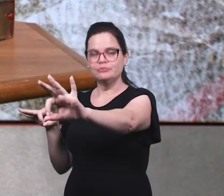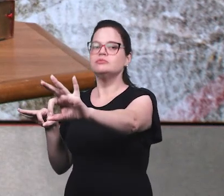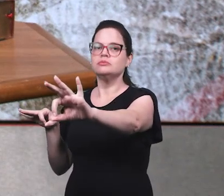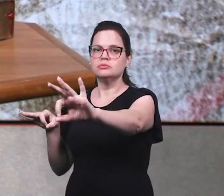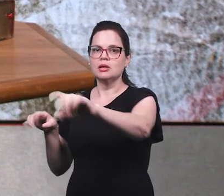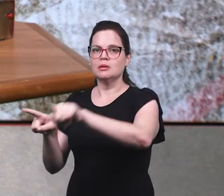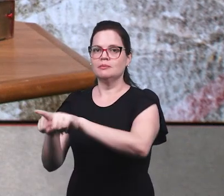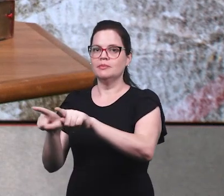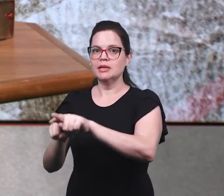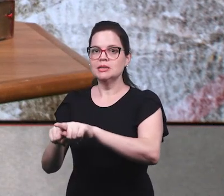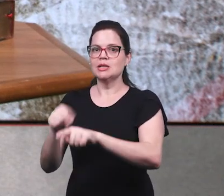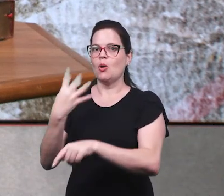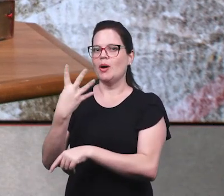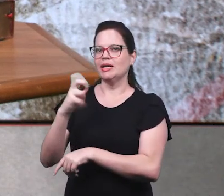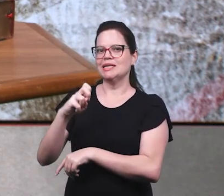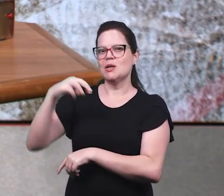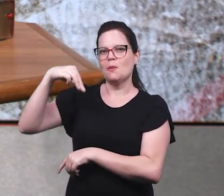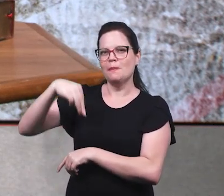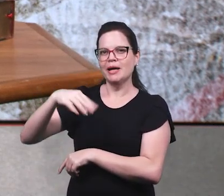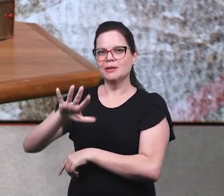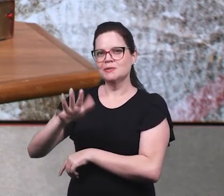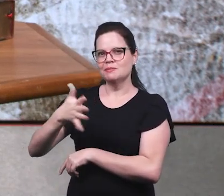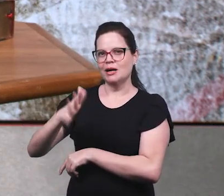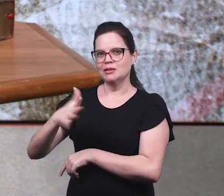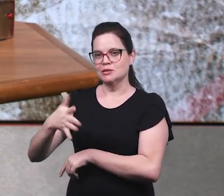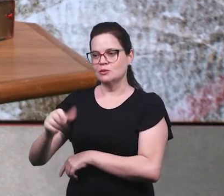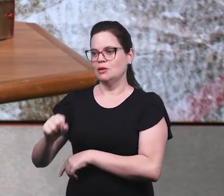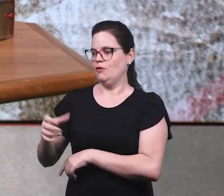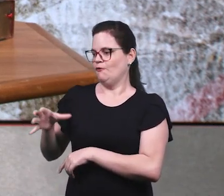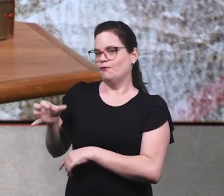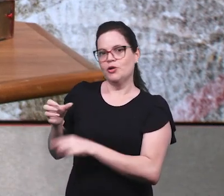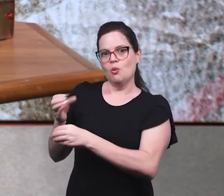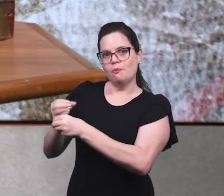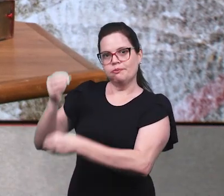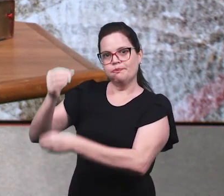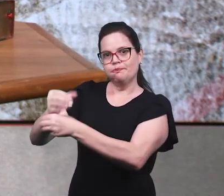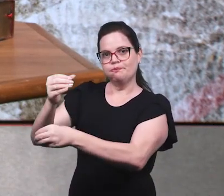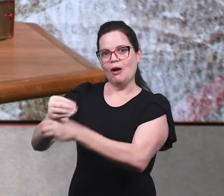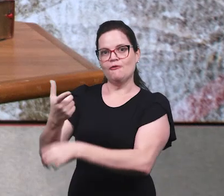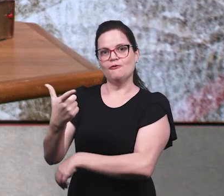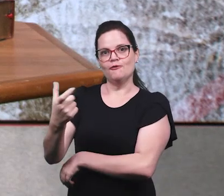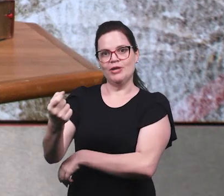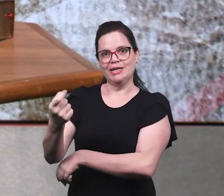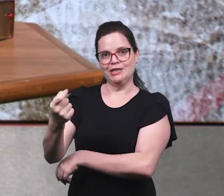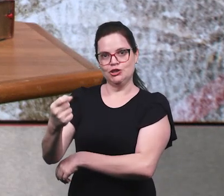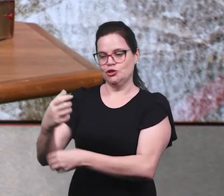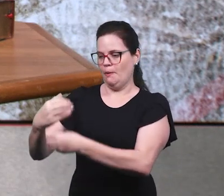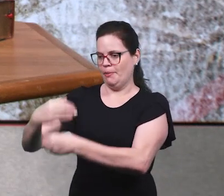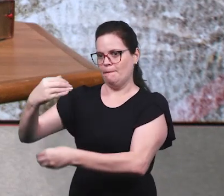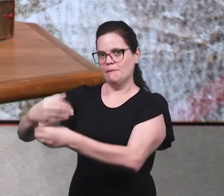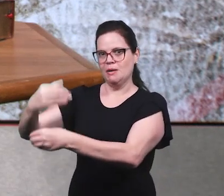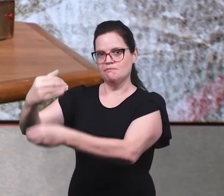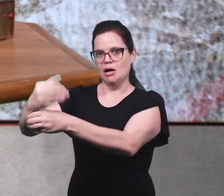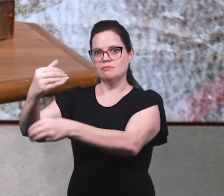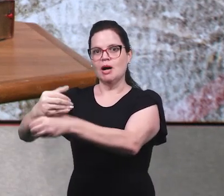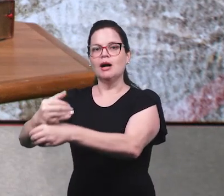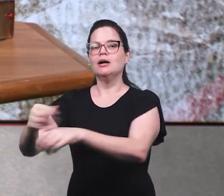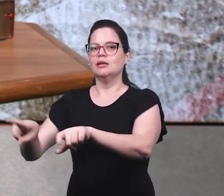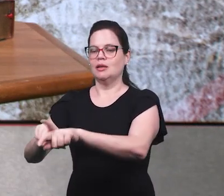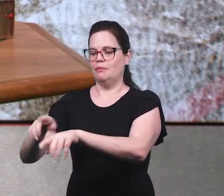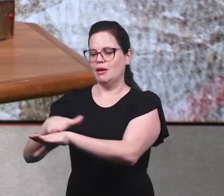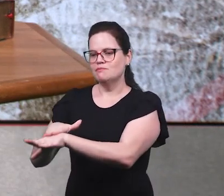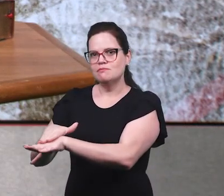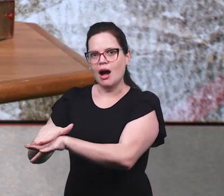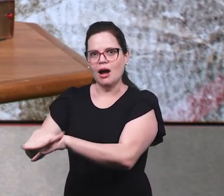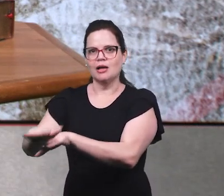de comprimento, e as suas 20 colunas e as suas 20 bases serão de cobre.